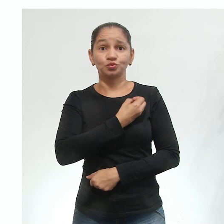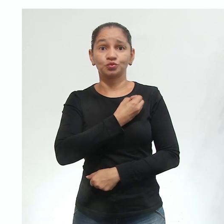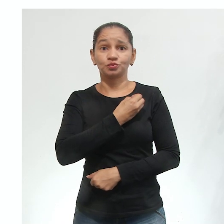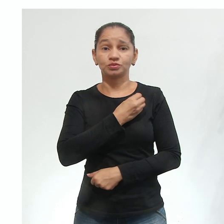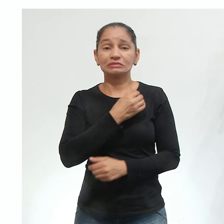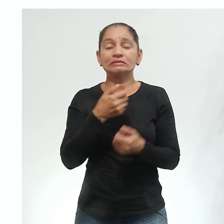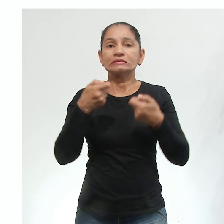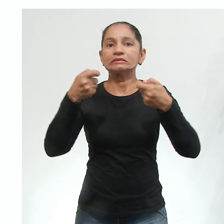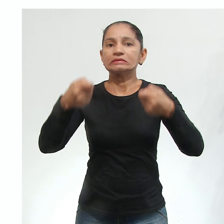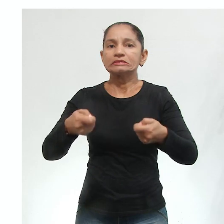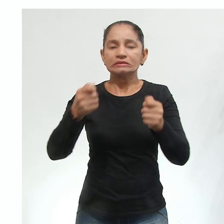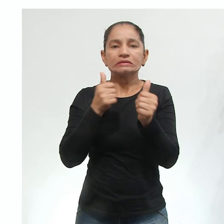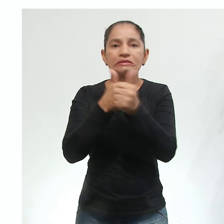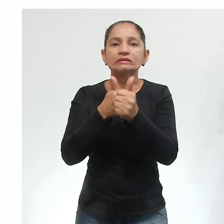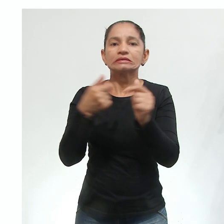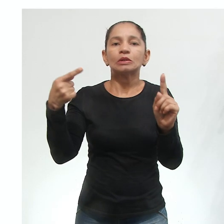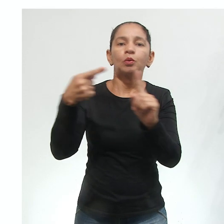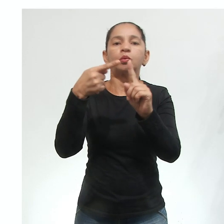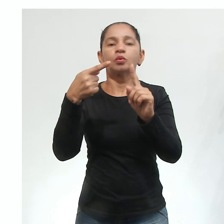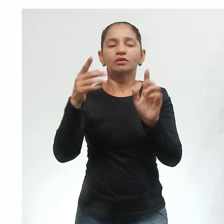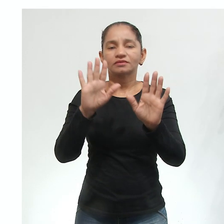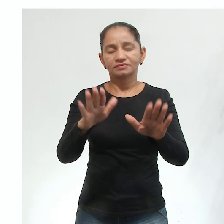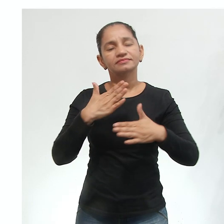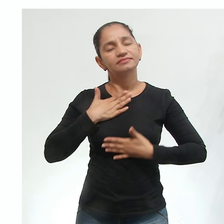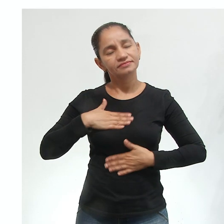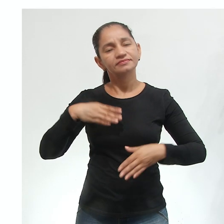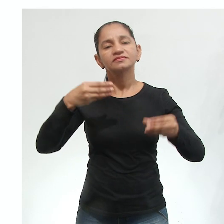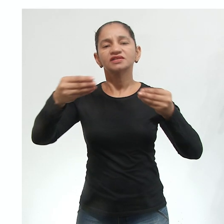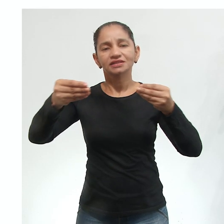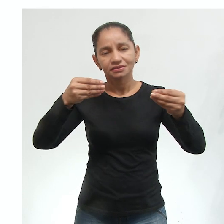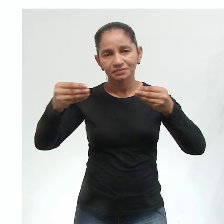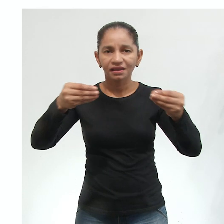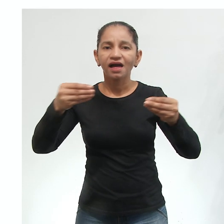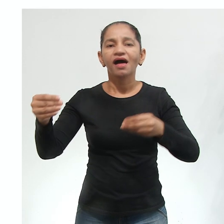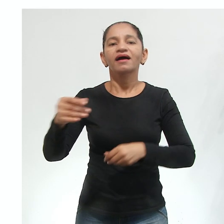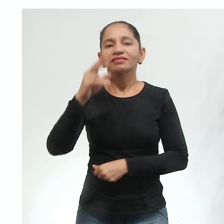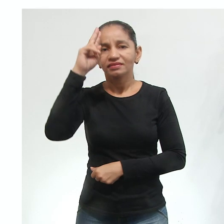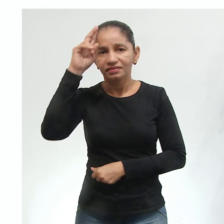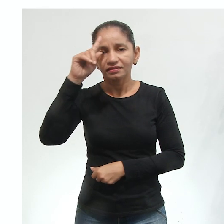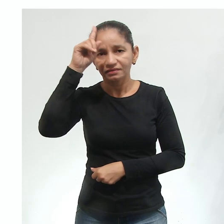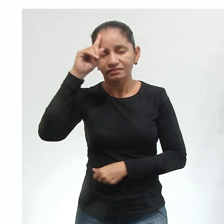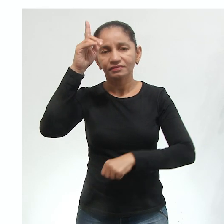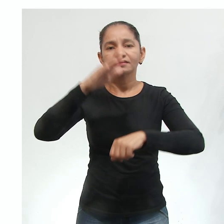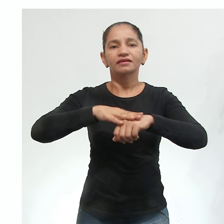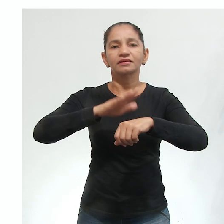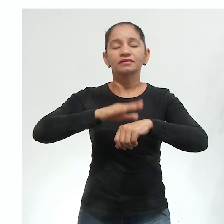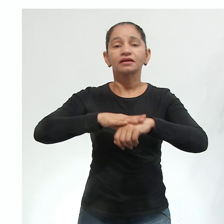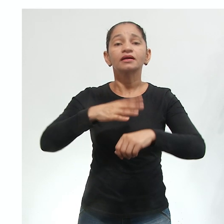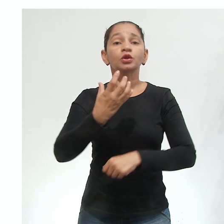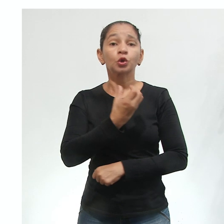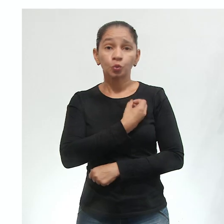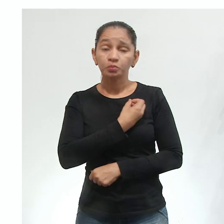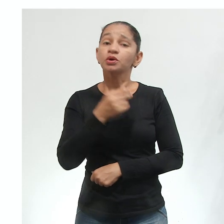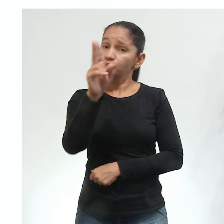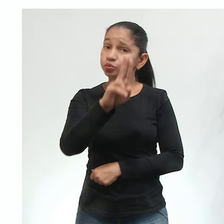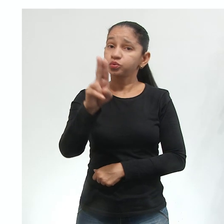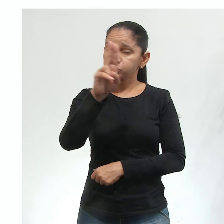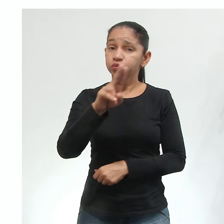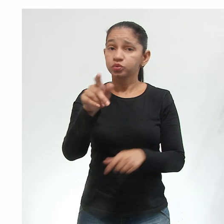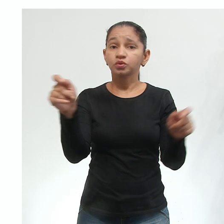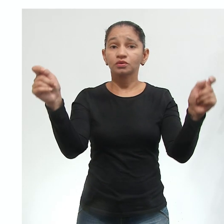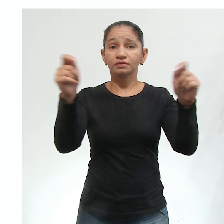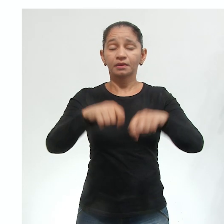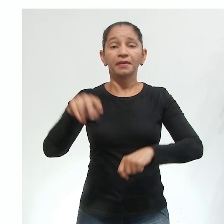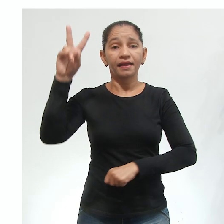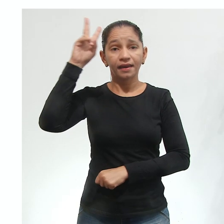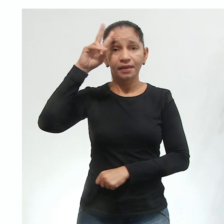muito rígidos. Habilidades a serem desenvolvidas, né? Criatividade, estratégias pessoais, decisões numéricas e relembrar